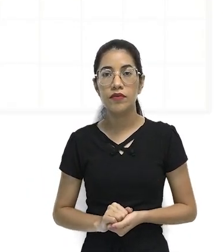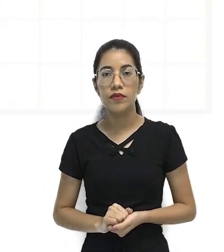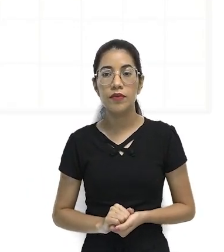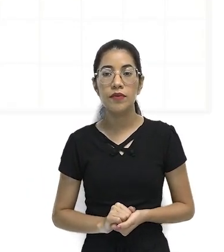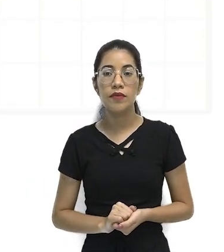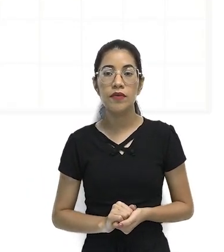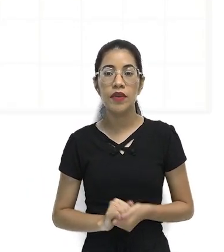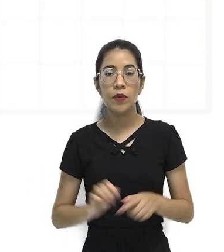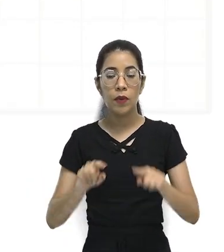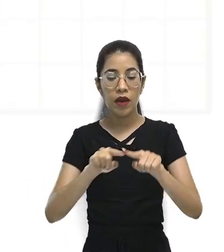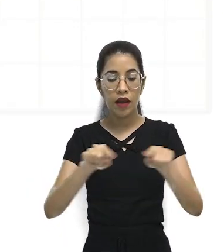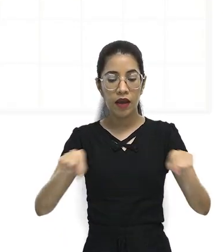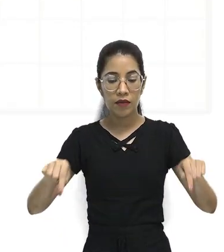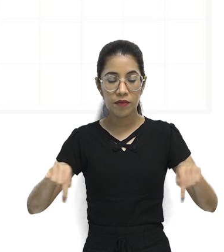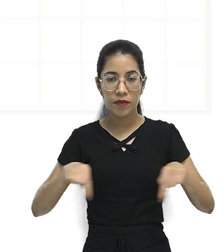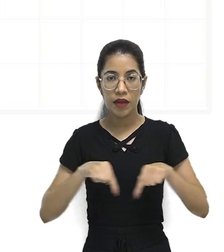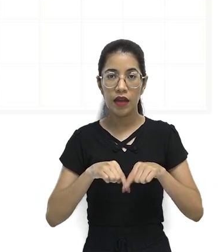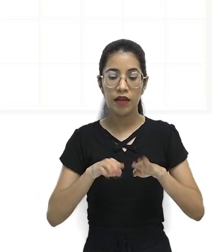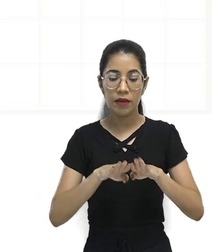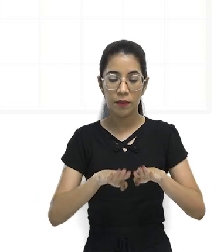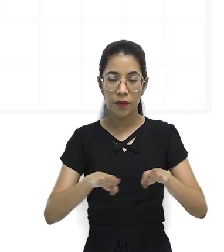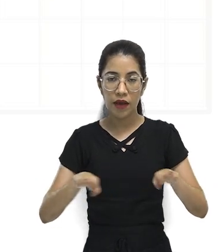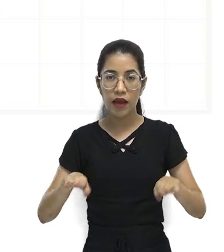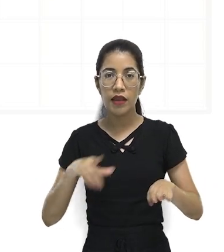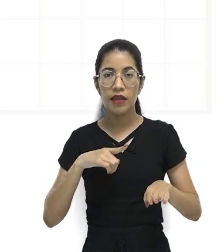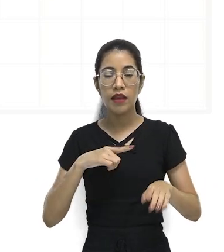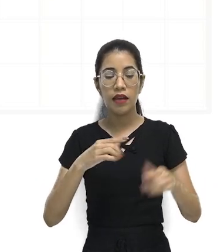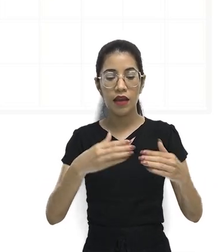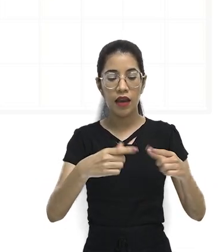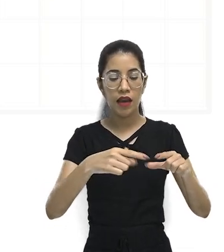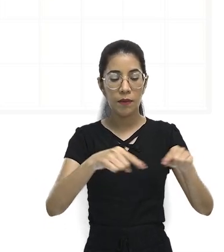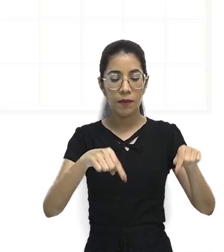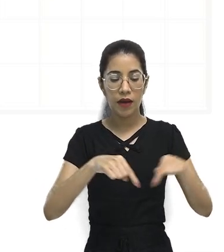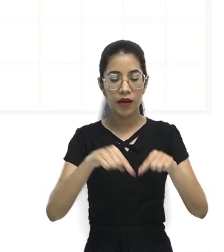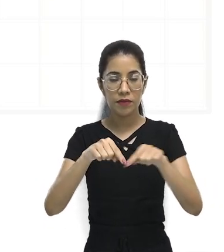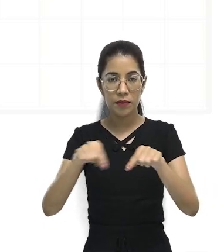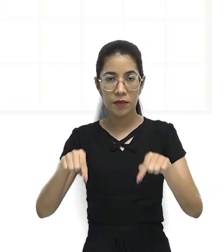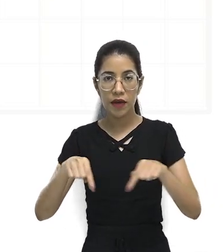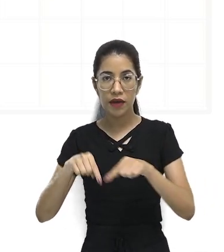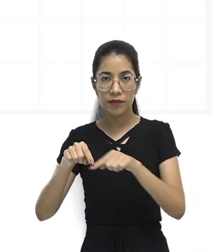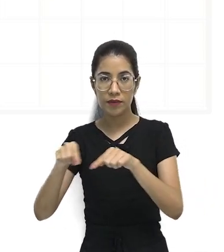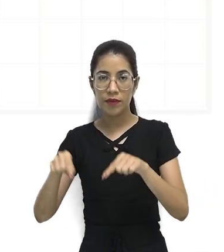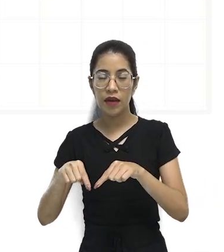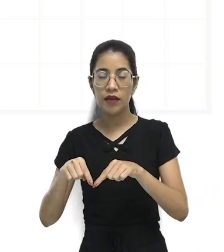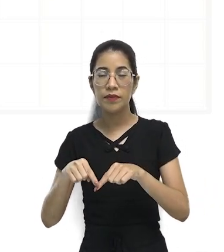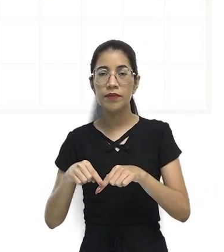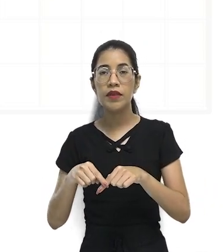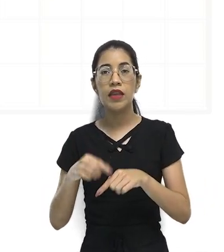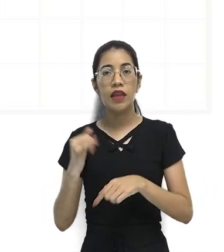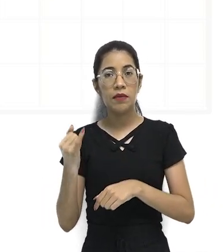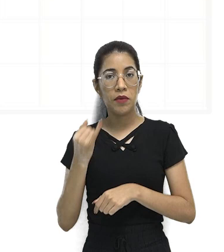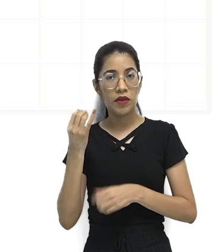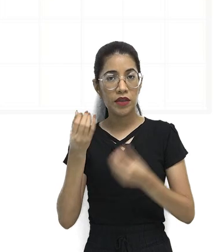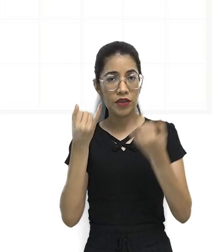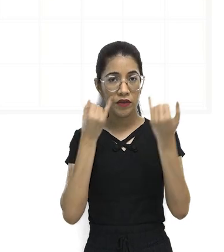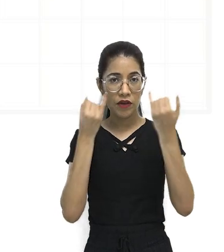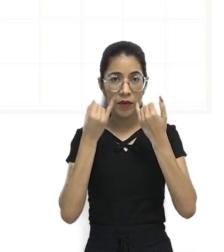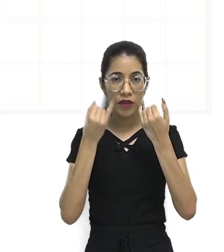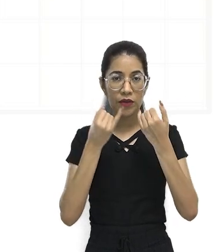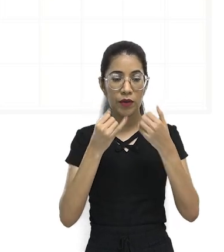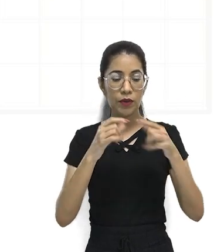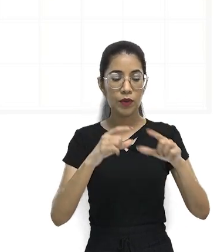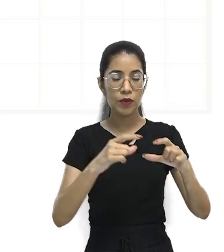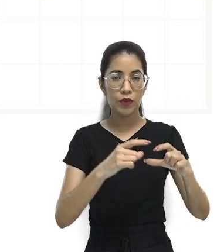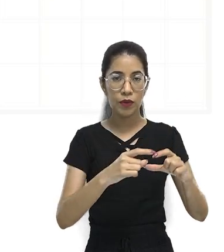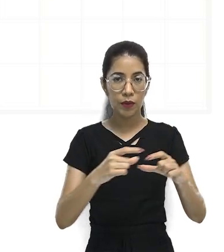O piso de uma sala está sendo coberto por cerâmica quadrada. Essa informação aqui, quadrada, é importante. Por quê? Porque